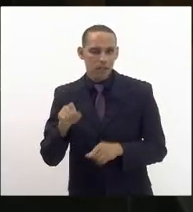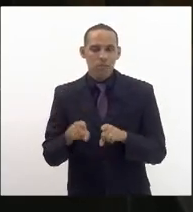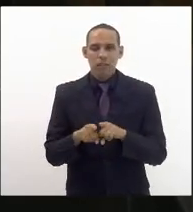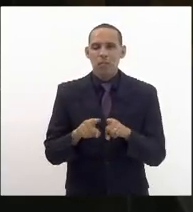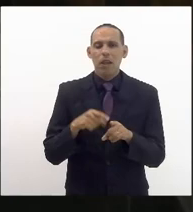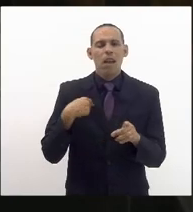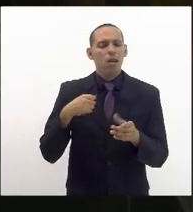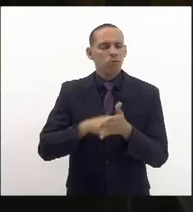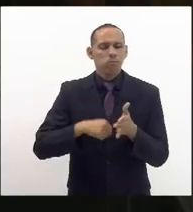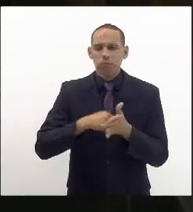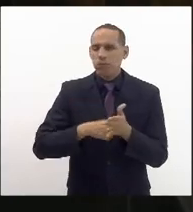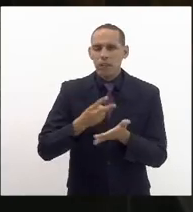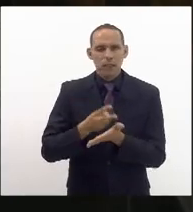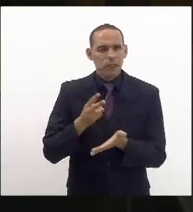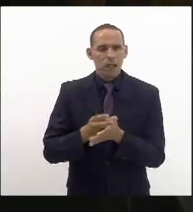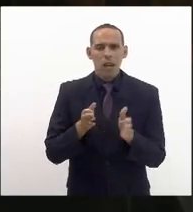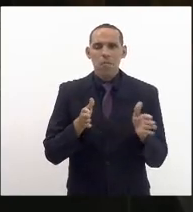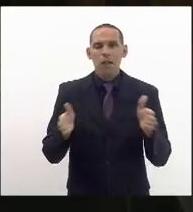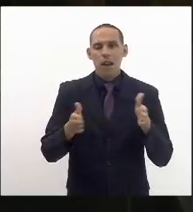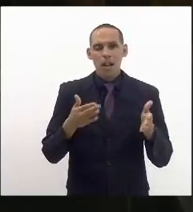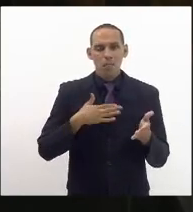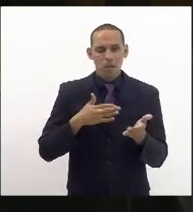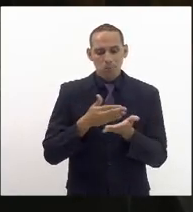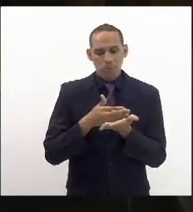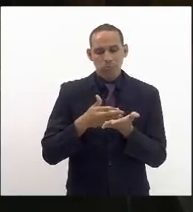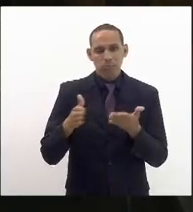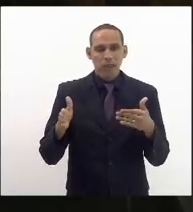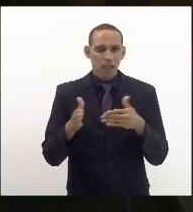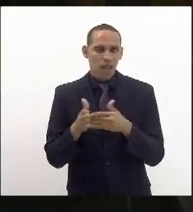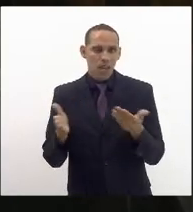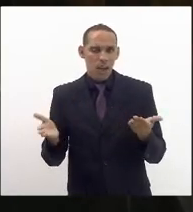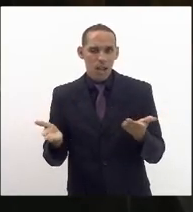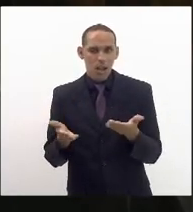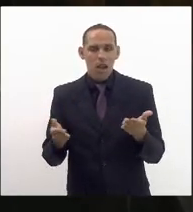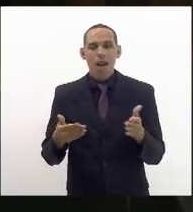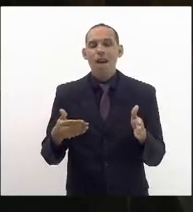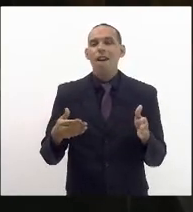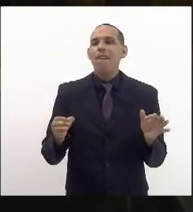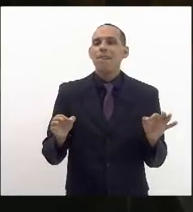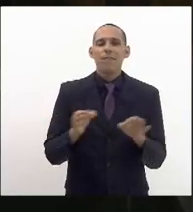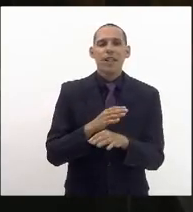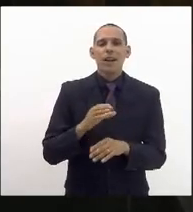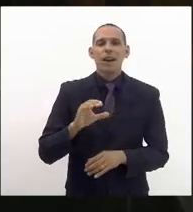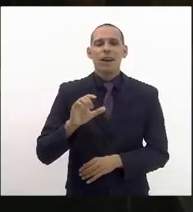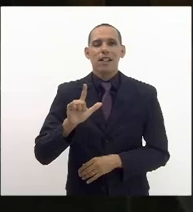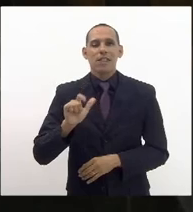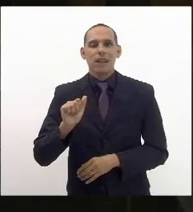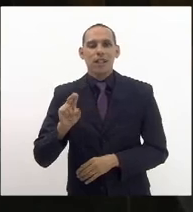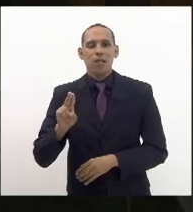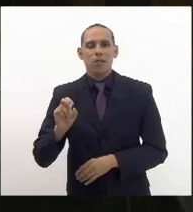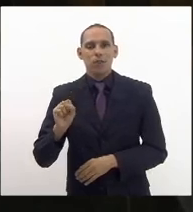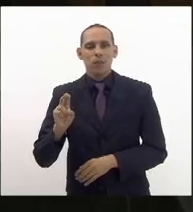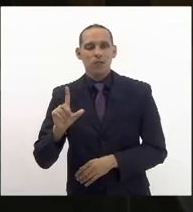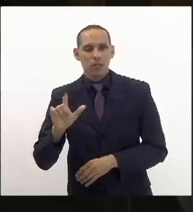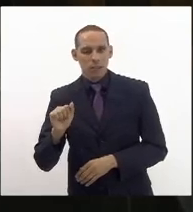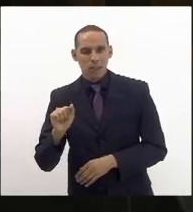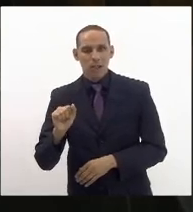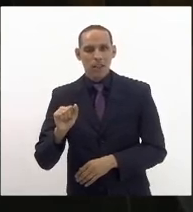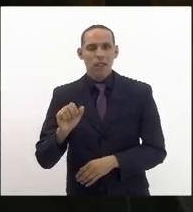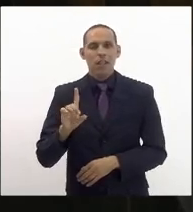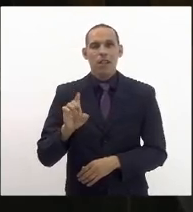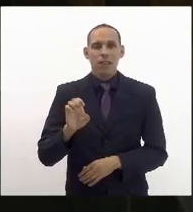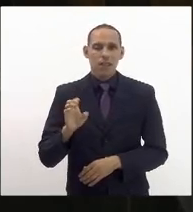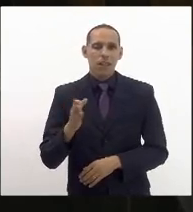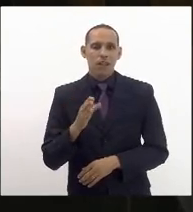desde sempre do início do meu mandato, que é para o fim da cláusula de barreira, mas não é nem o caso, porque esses indivíduos foram aprovados.